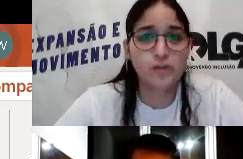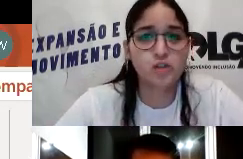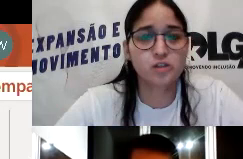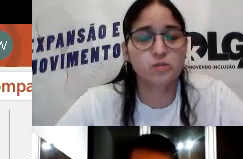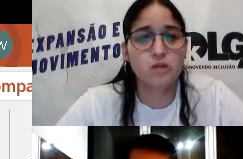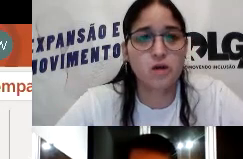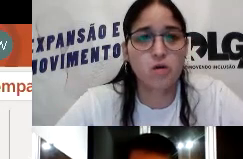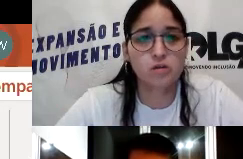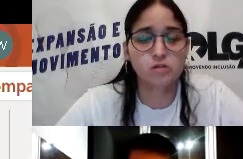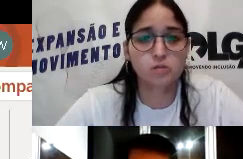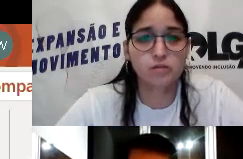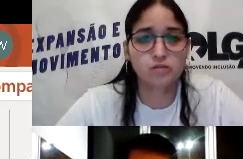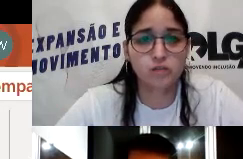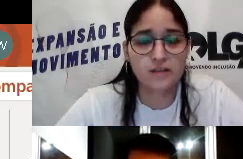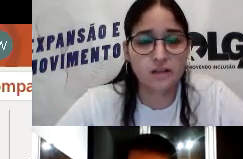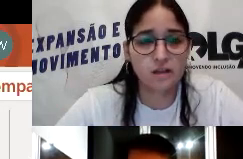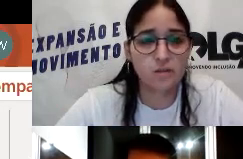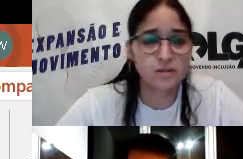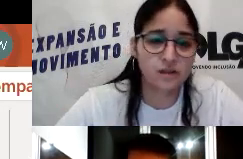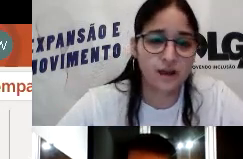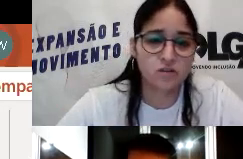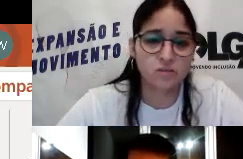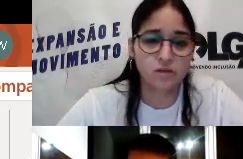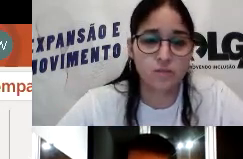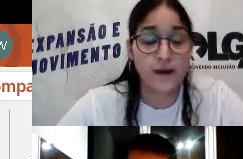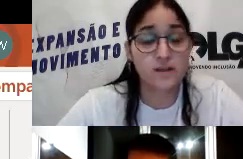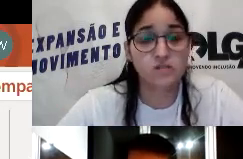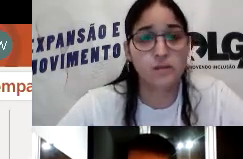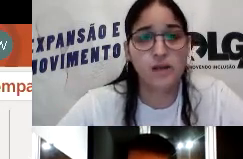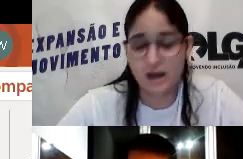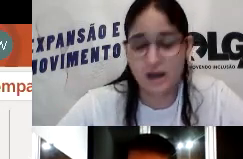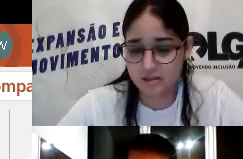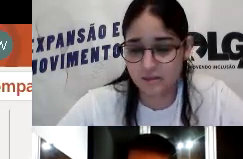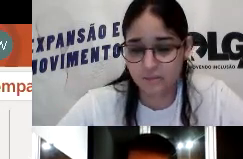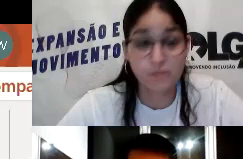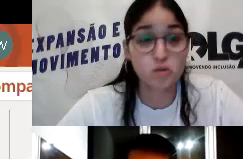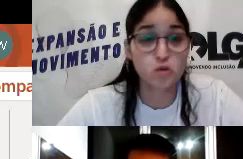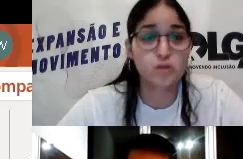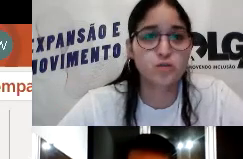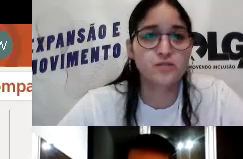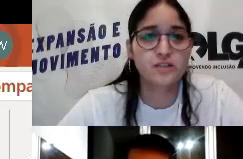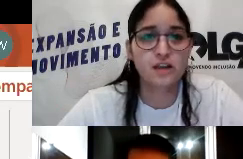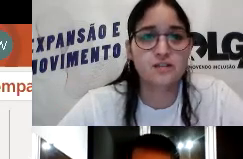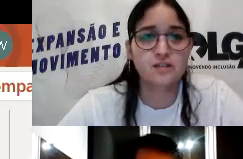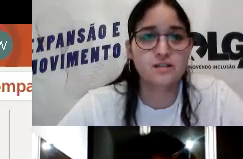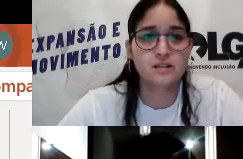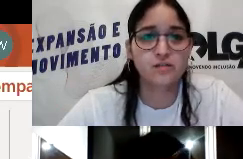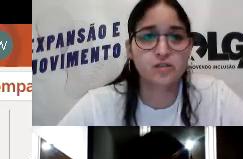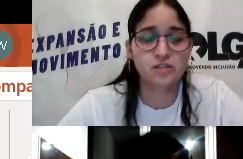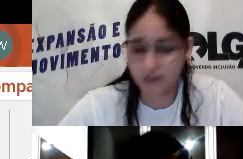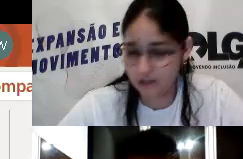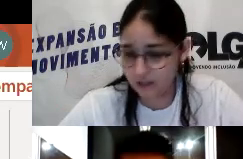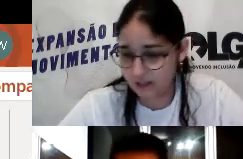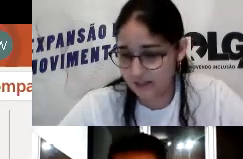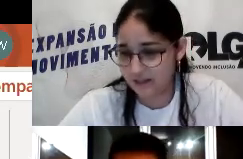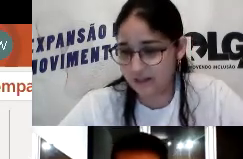do Instituto Olga Costa, dos profissionais aqui representados pelos pais, familiares, pessoas com deficiência, assim,